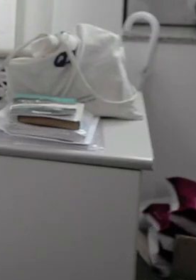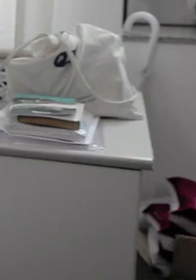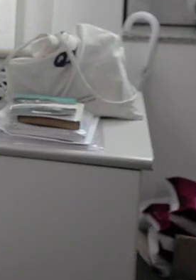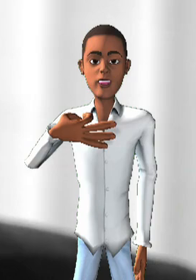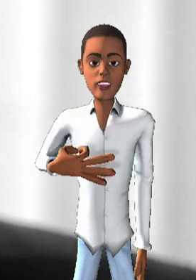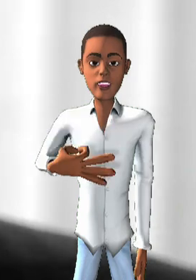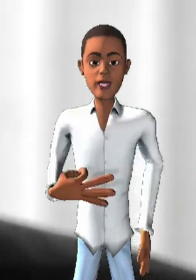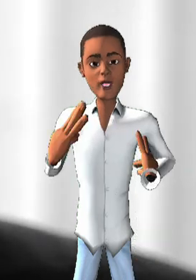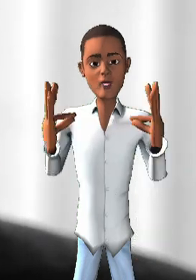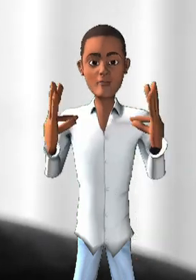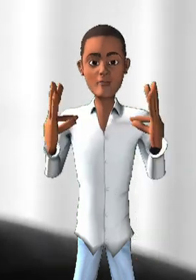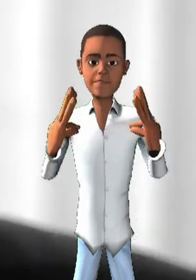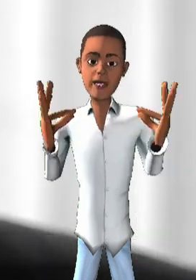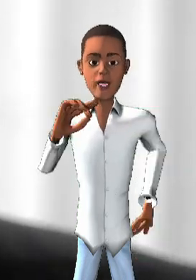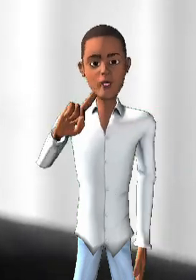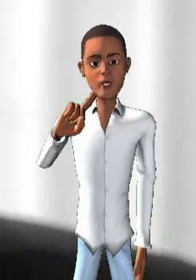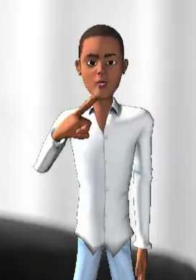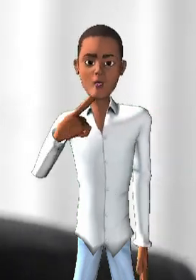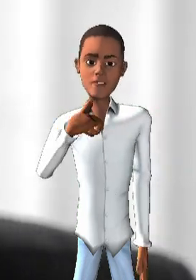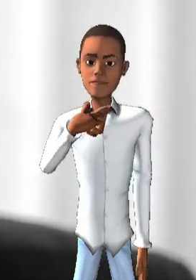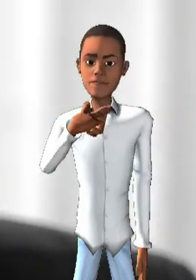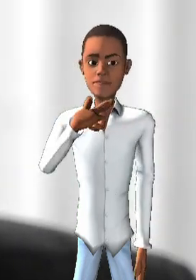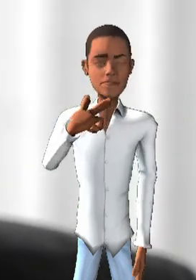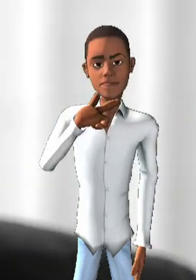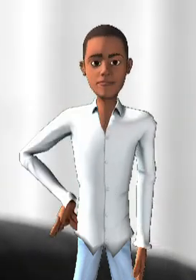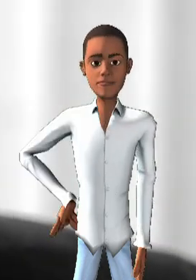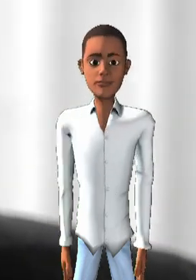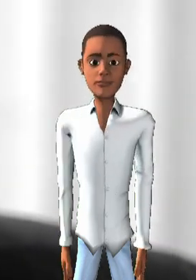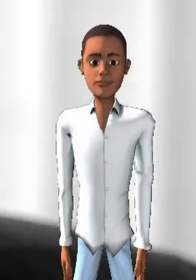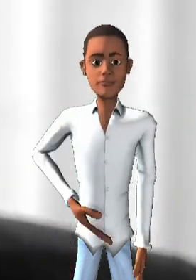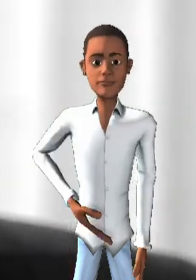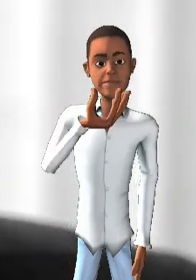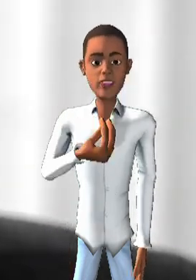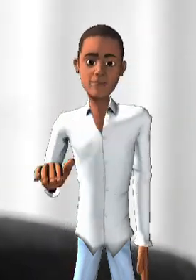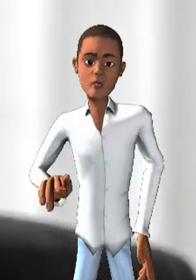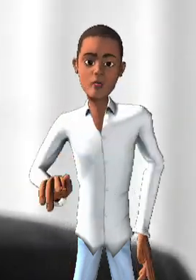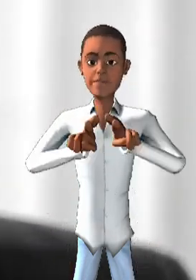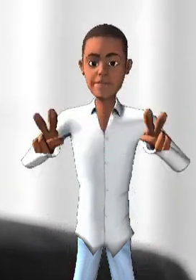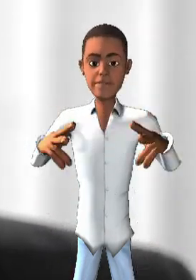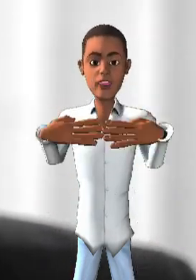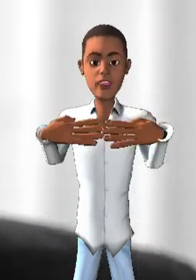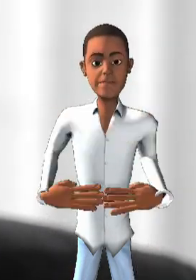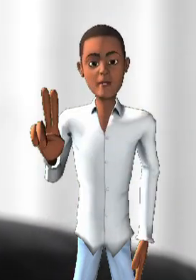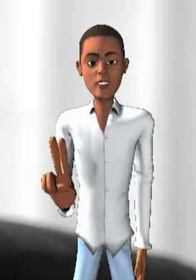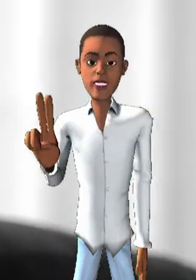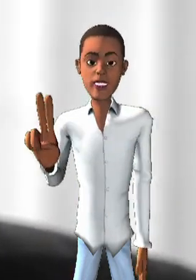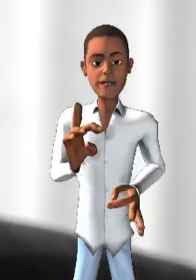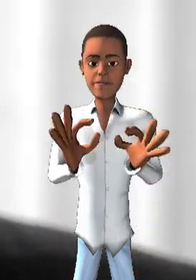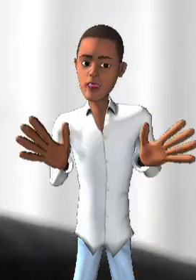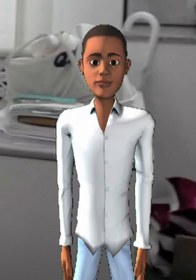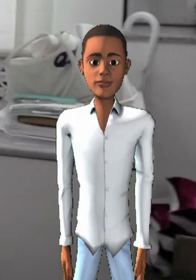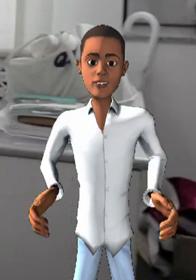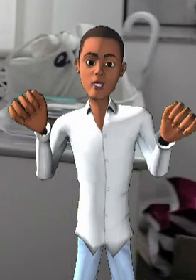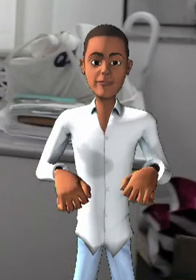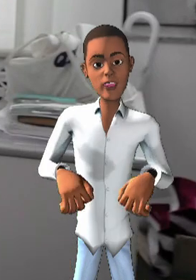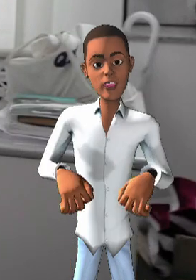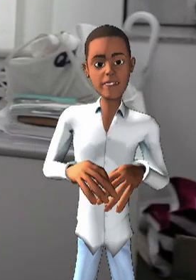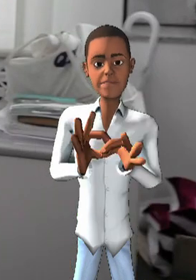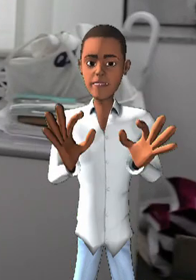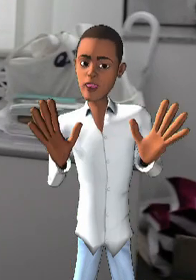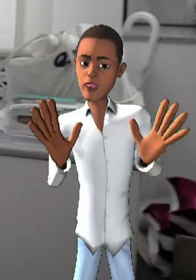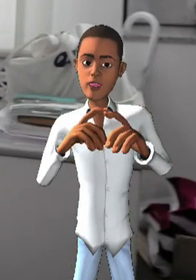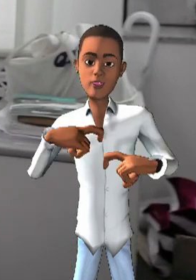sensível, educada, não sentando de pernas abertas, não se sujando. Um menino tendo mais liberdade com o corpo, podendo